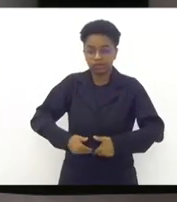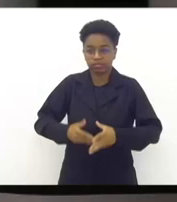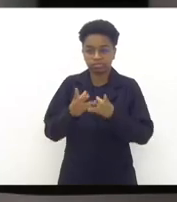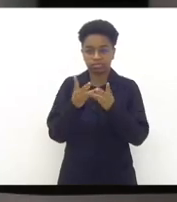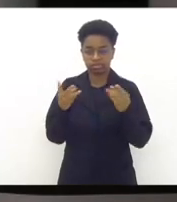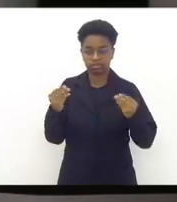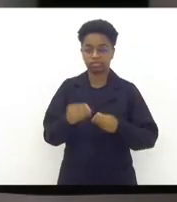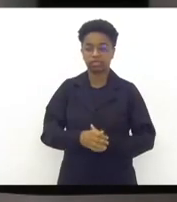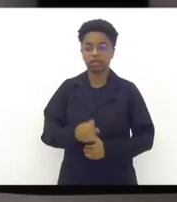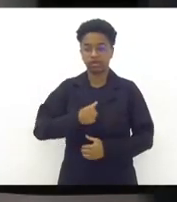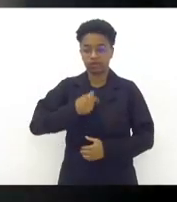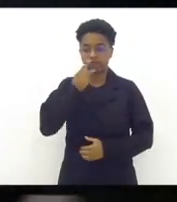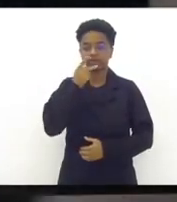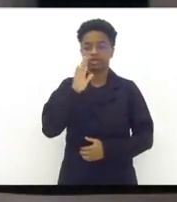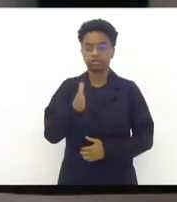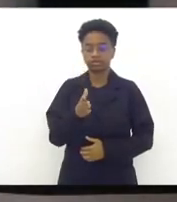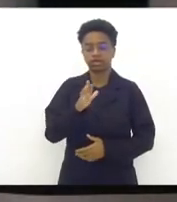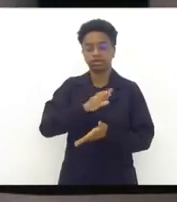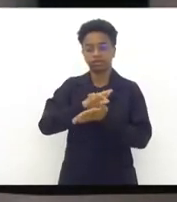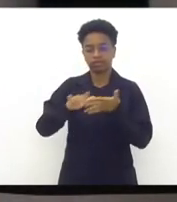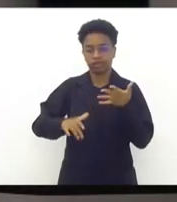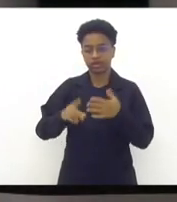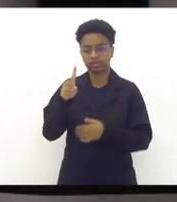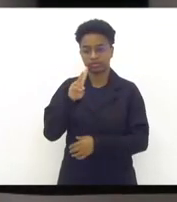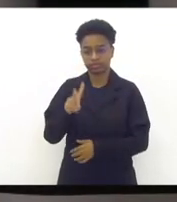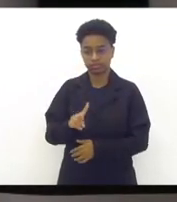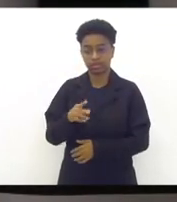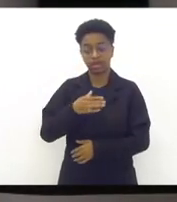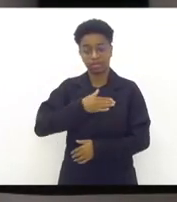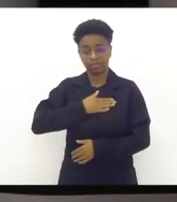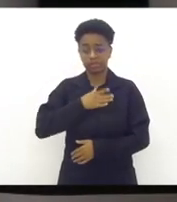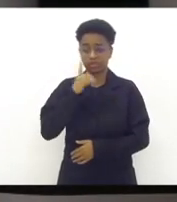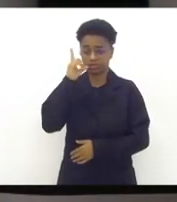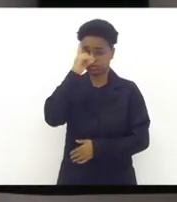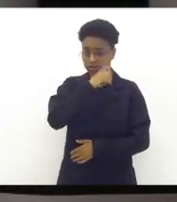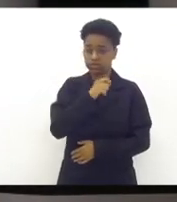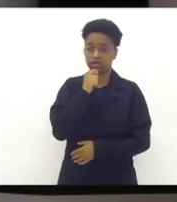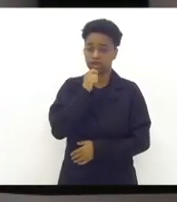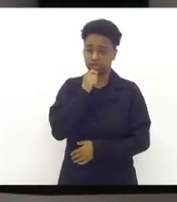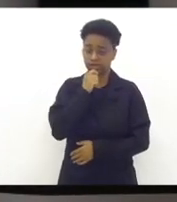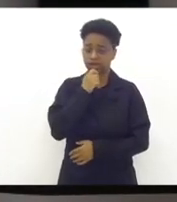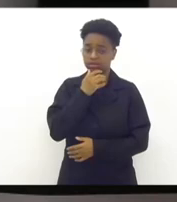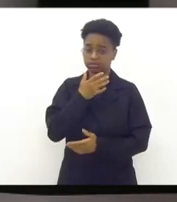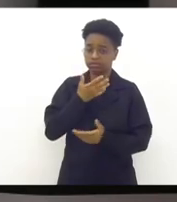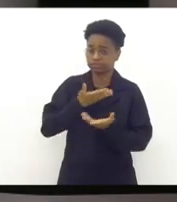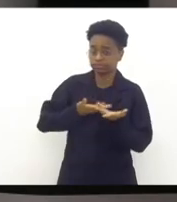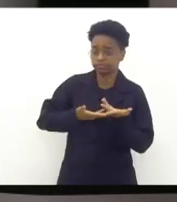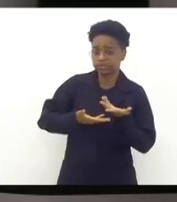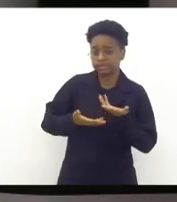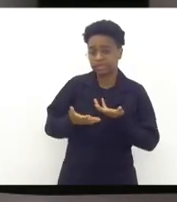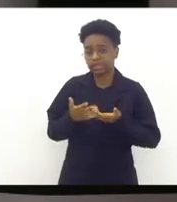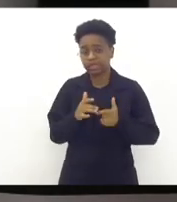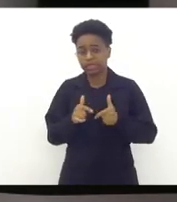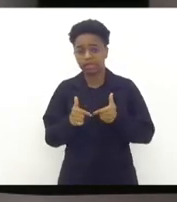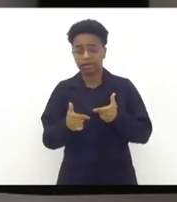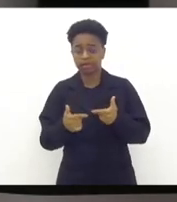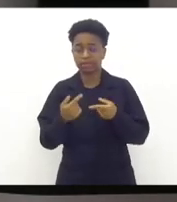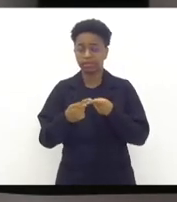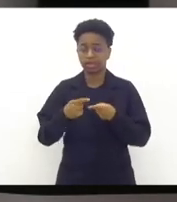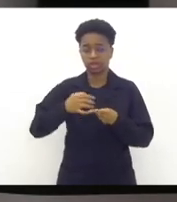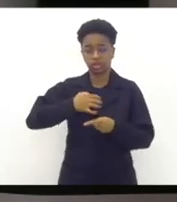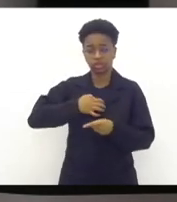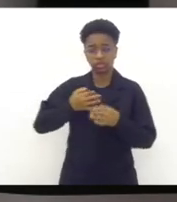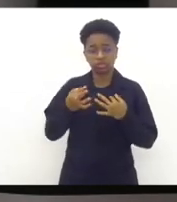Eu já falei várias vezes e eu continuo falando que para mim ainda é muito difícil lidar com essa situação. É uma dor que eu